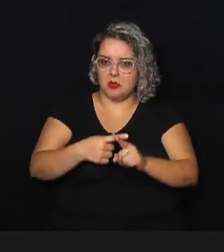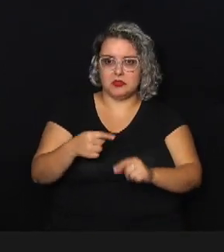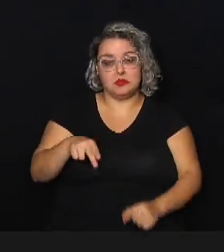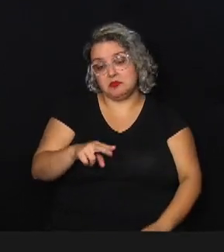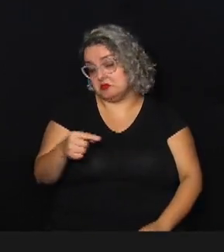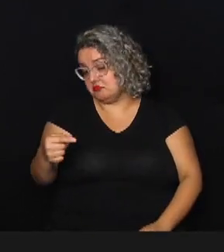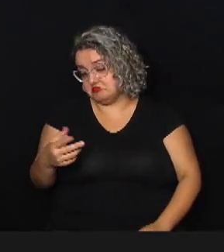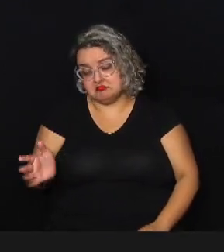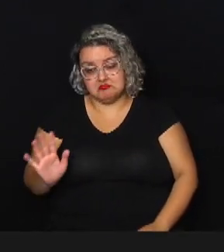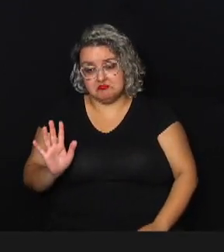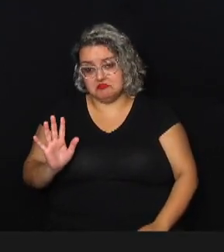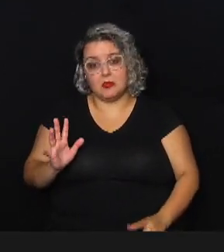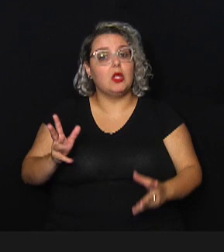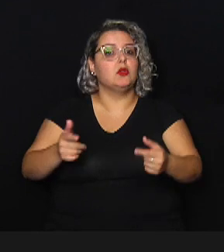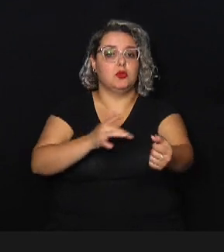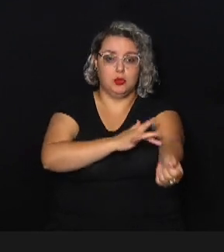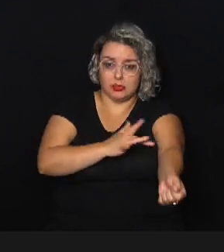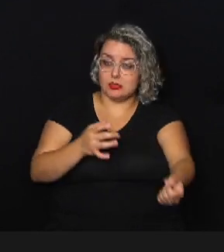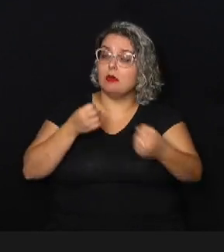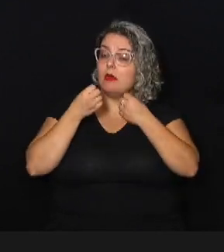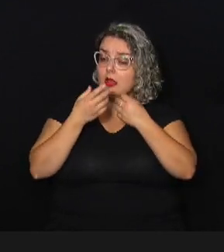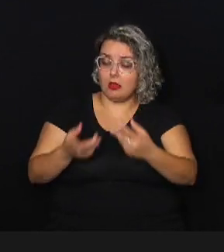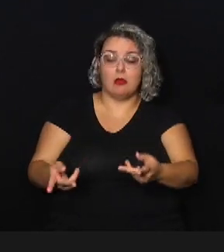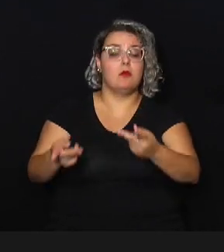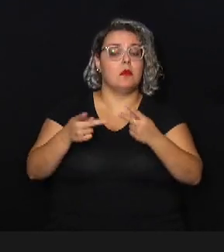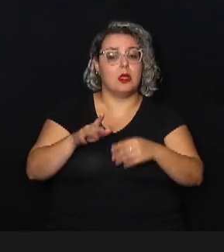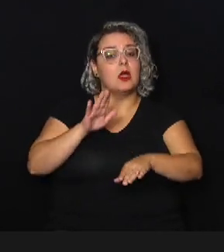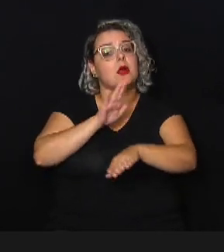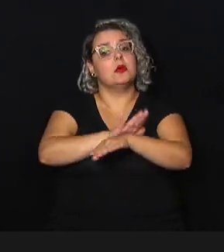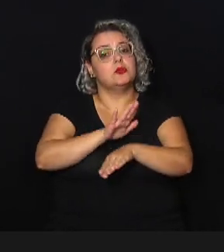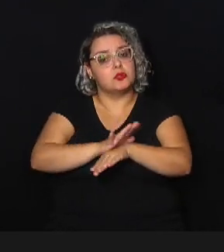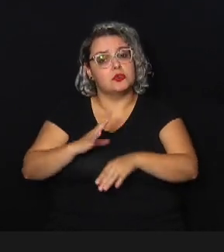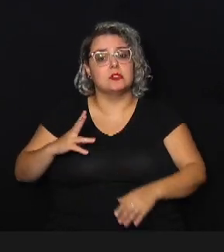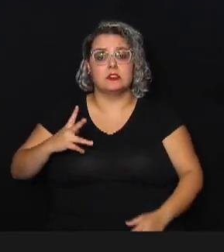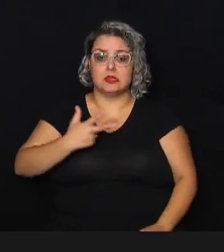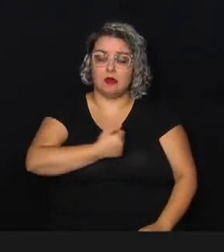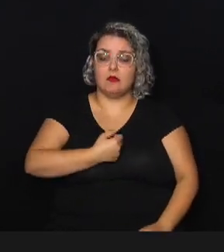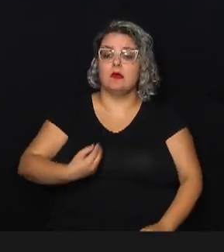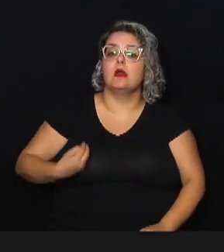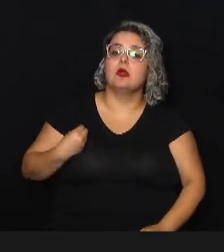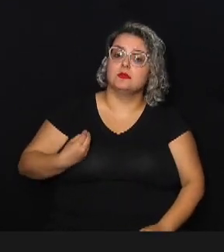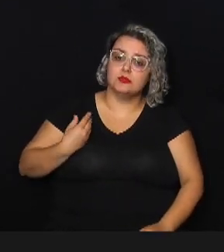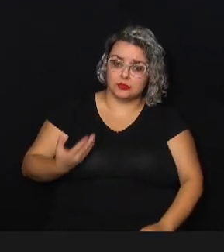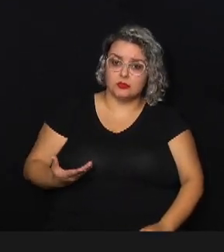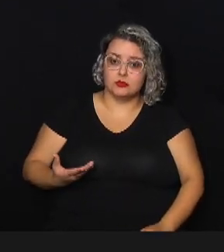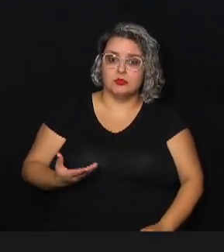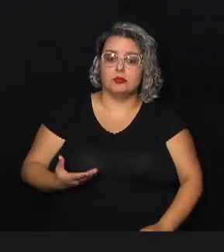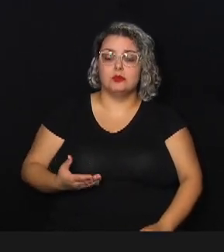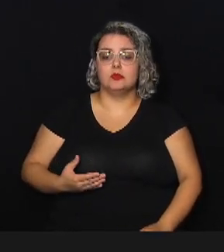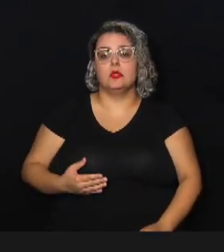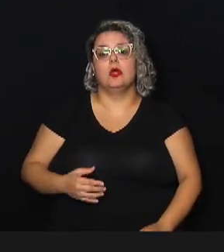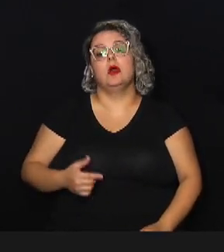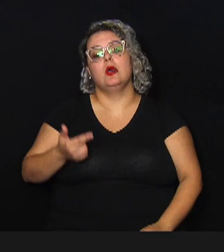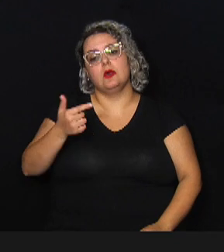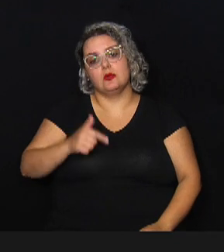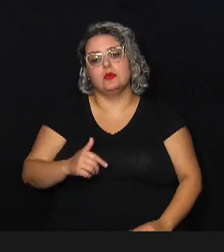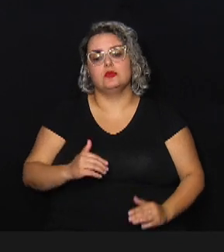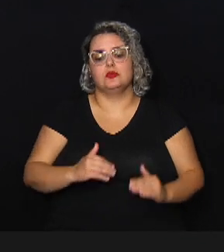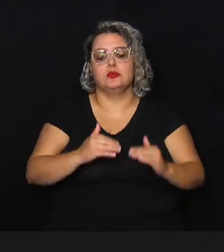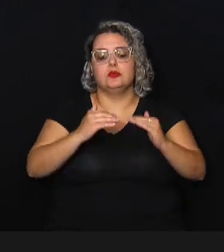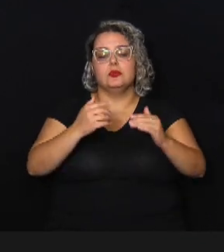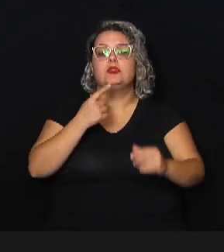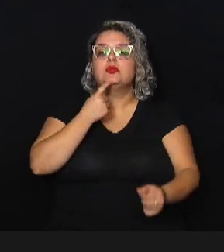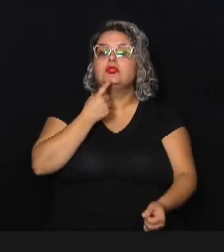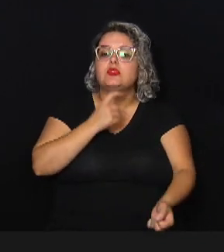negativo, toda doação é bem-vinda, ajuda a salvar vidas, ajuda a manter os estoques dos bancos de